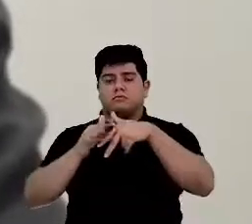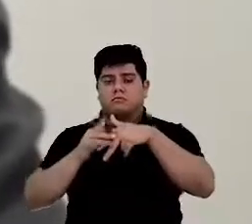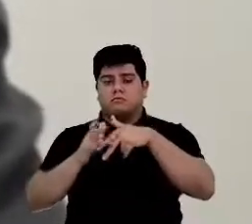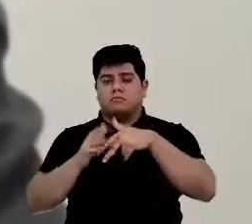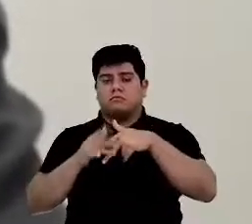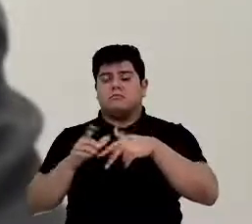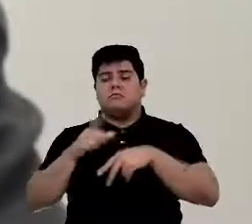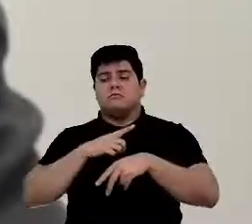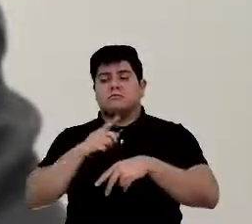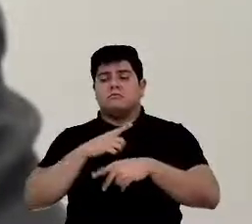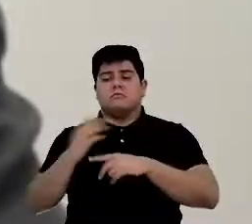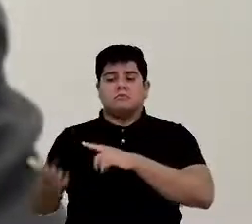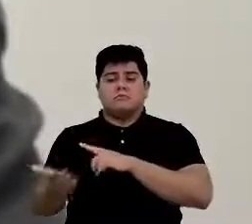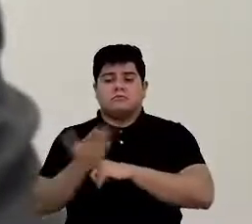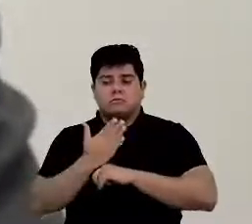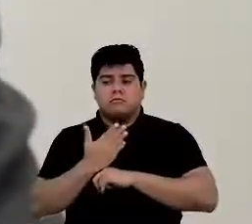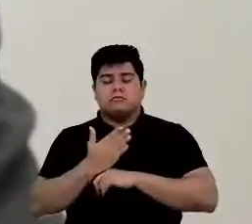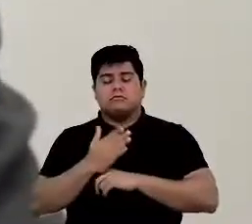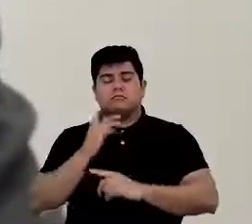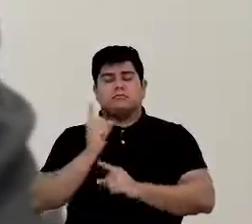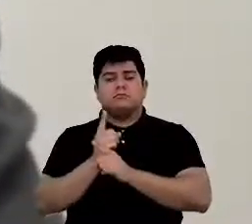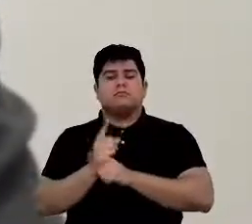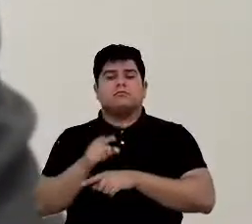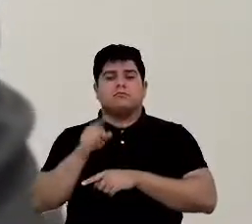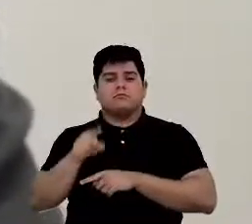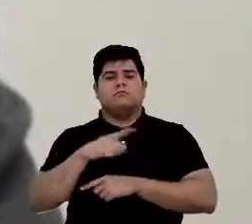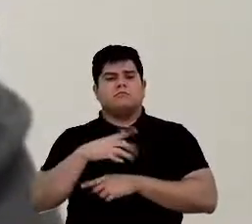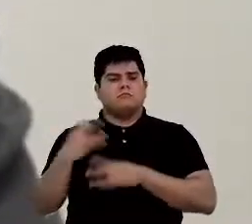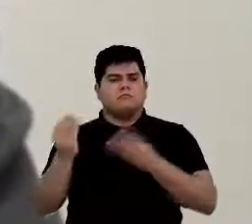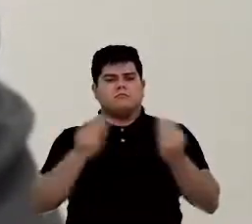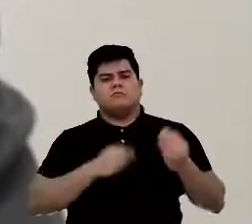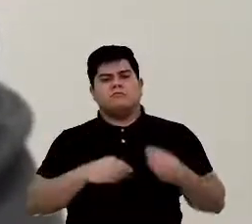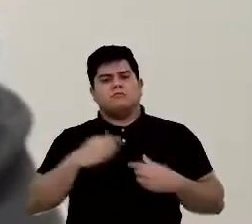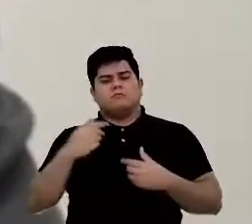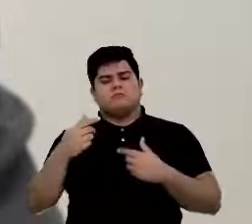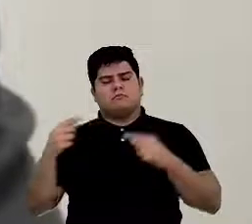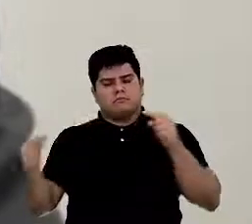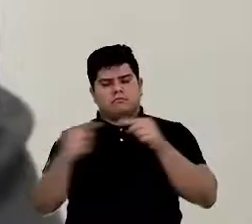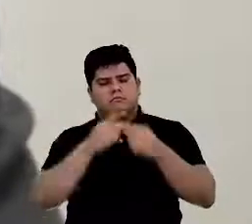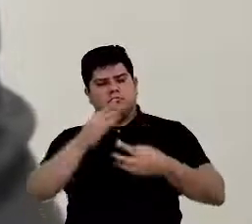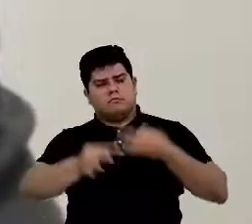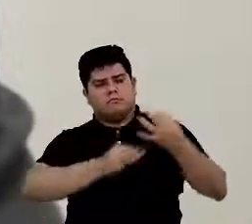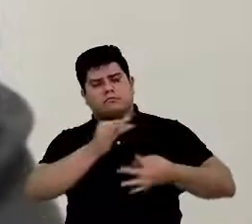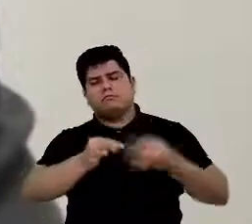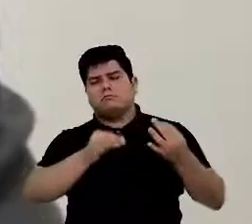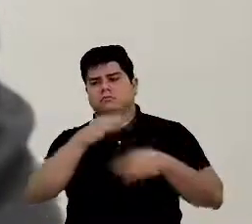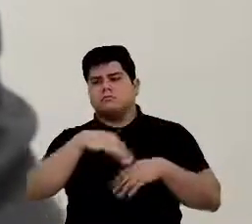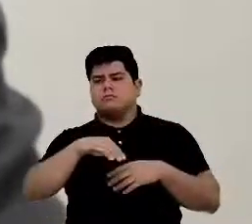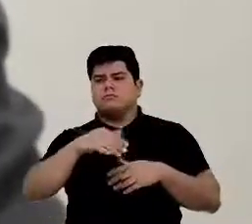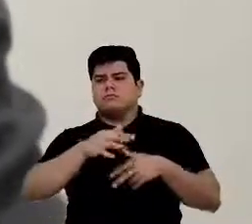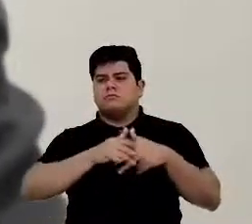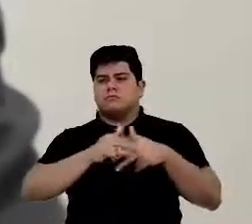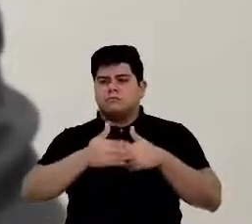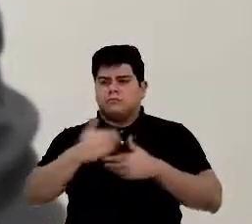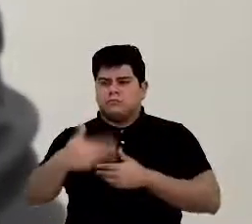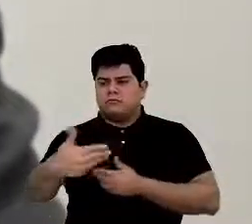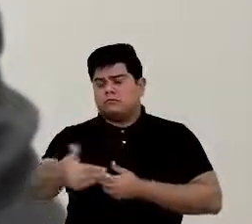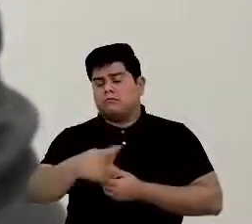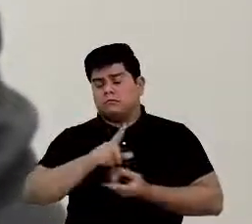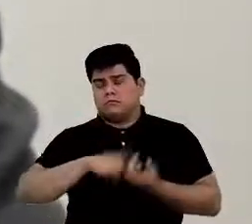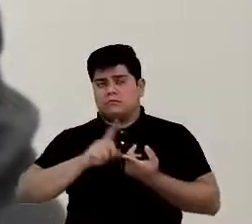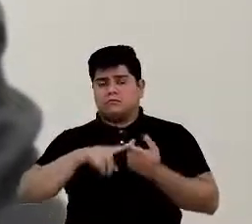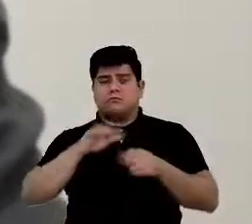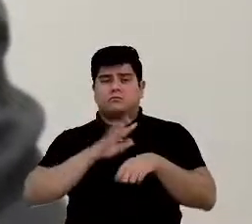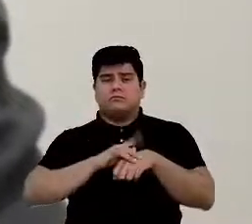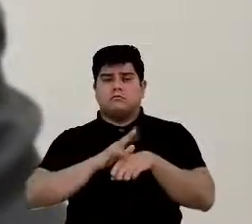gente no diagnóstico, e esse diagnóstico tem muitas implicâncias terapêuticas no segmento do paciente a longo prazo, e nos doentes de